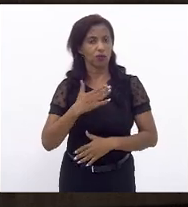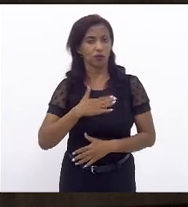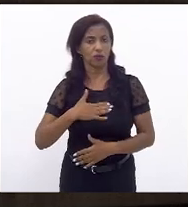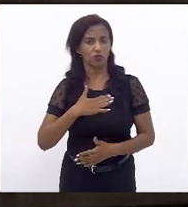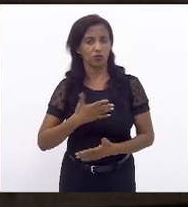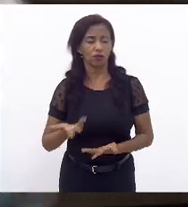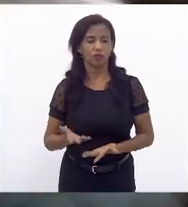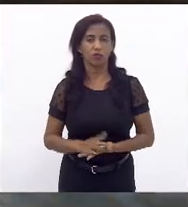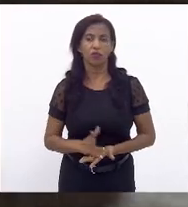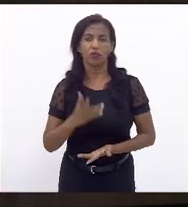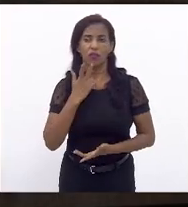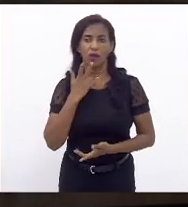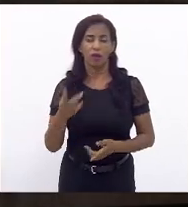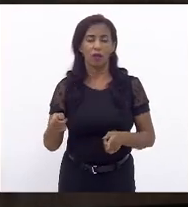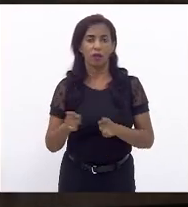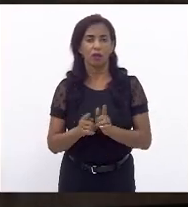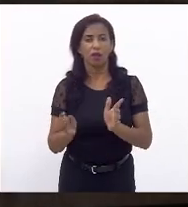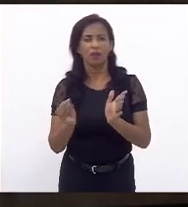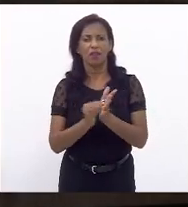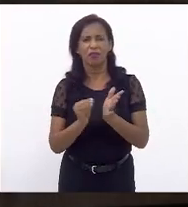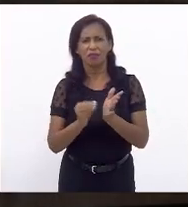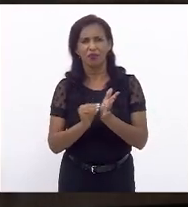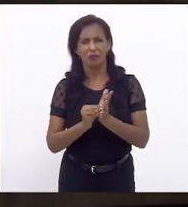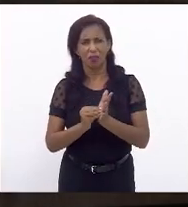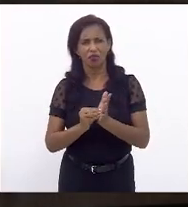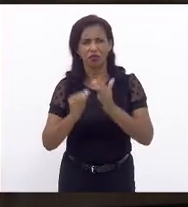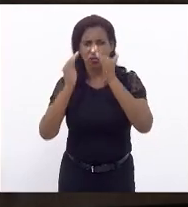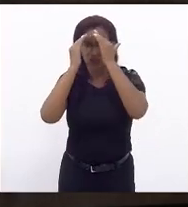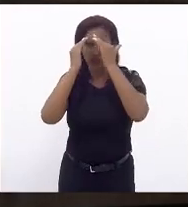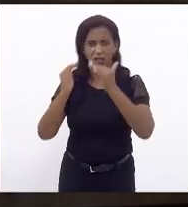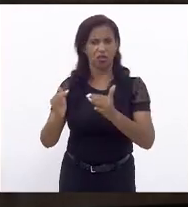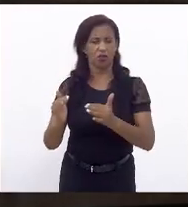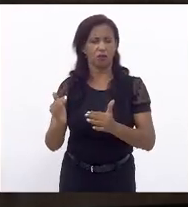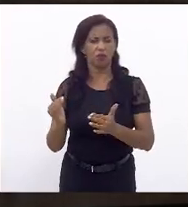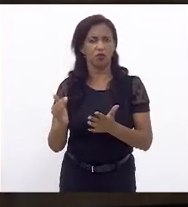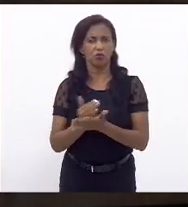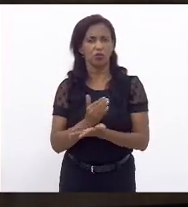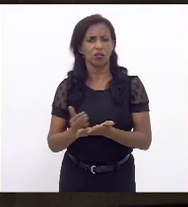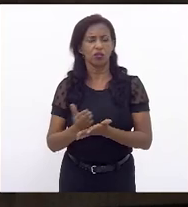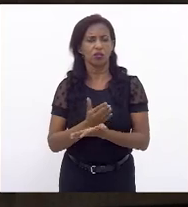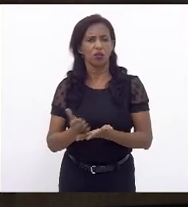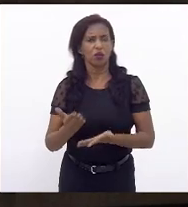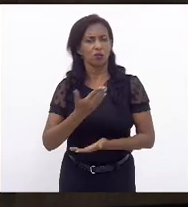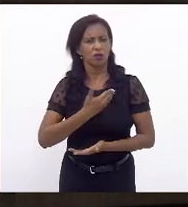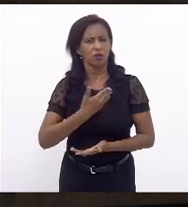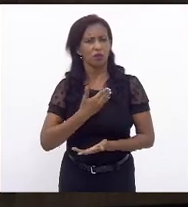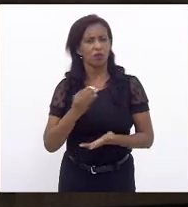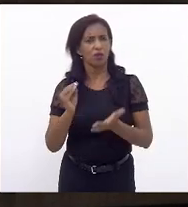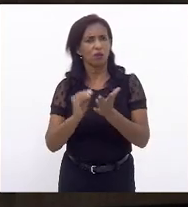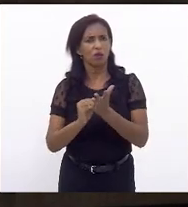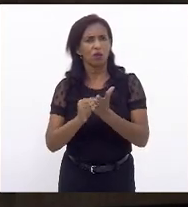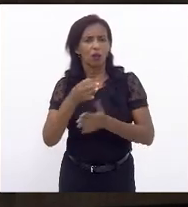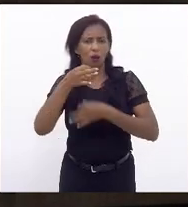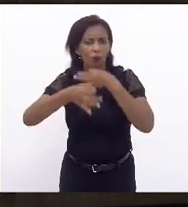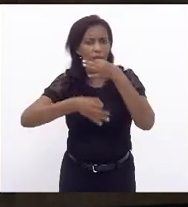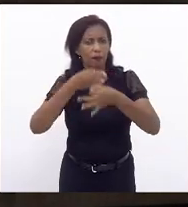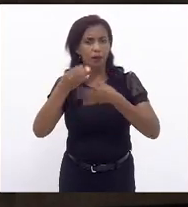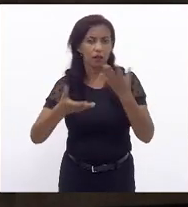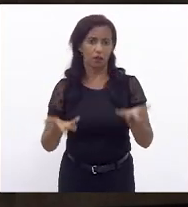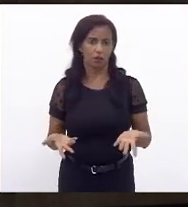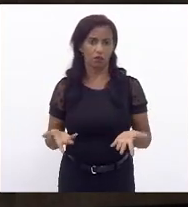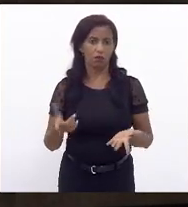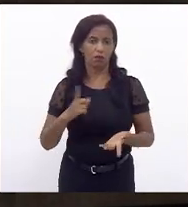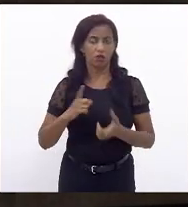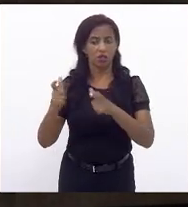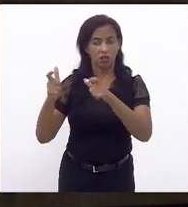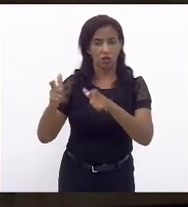de registrar também a falta de decoro e de respeito de alguns colegas diante da divergência. Mas essa é a beleza do parlamento. Tem lugar